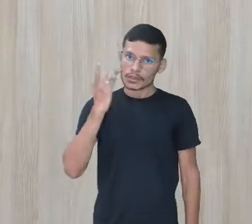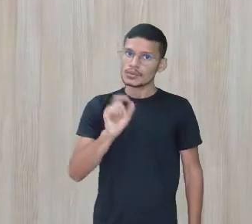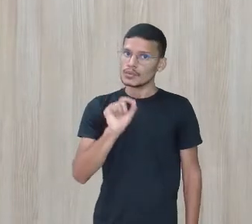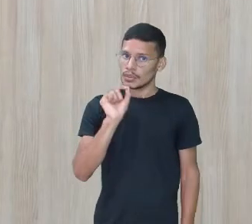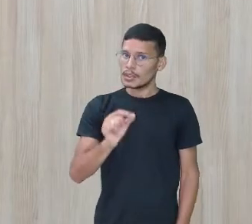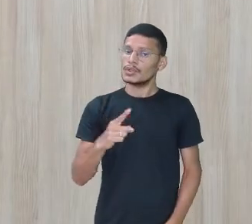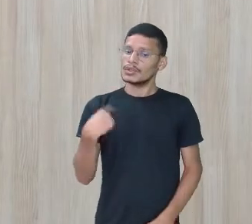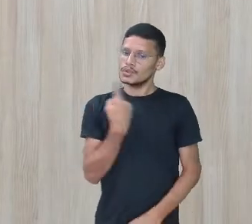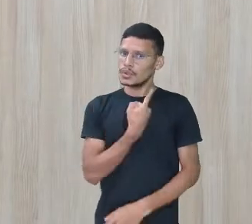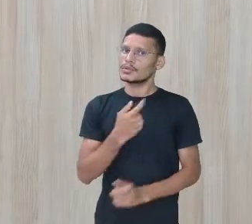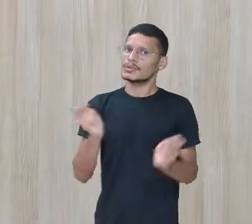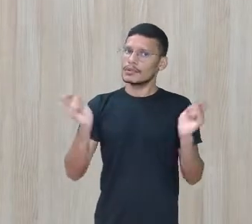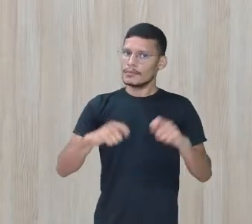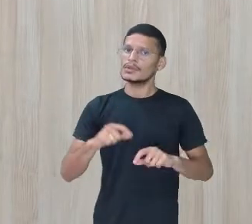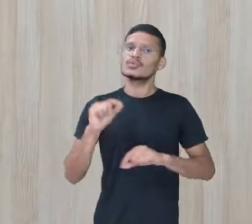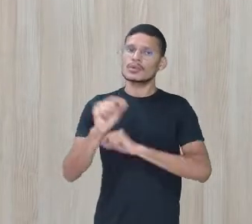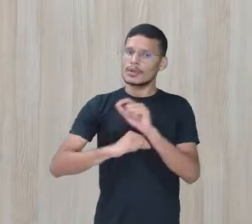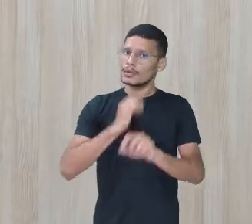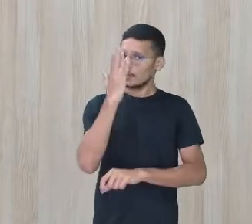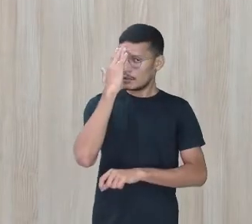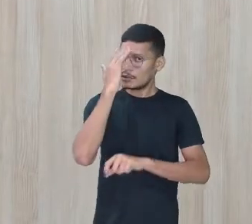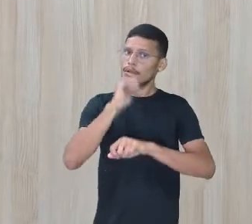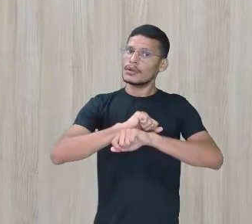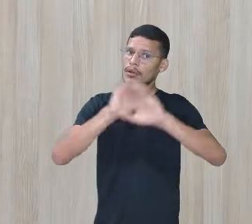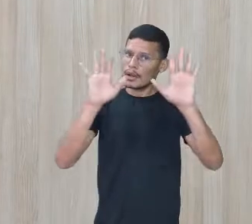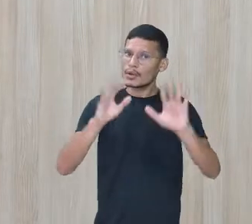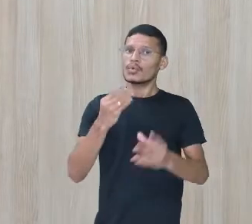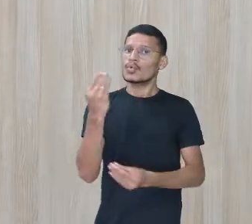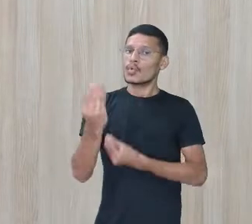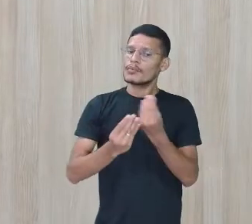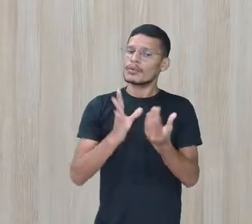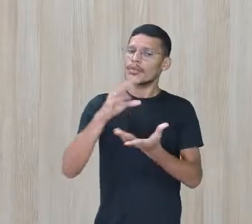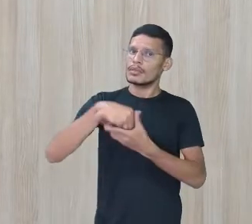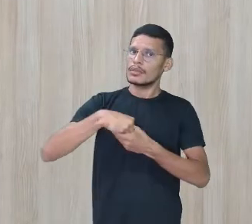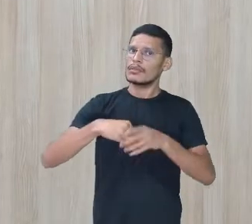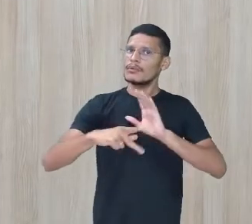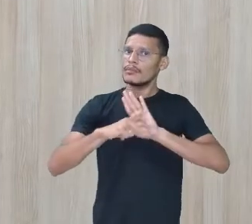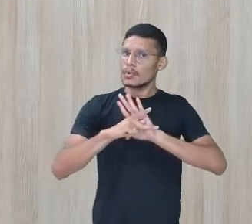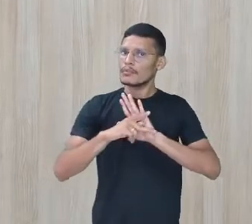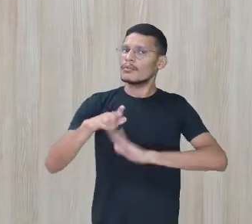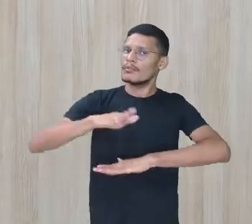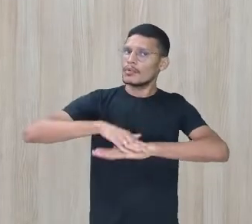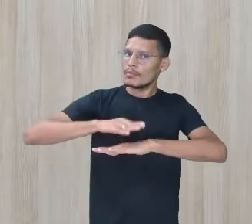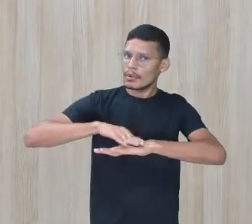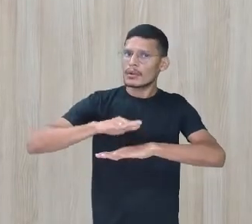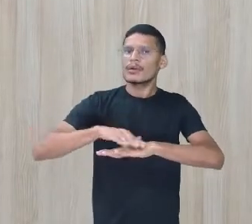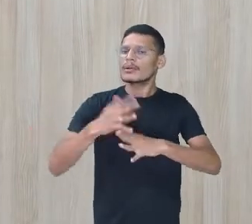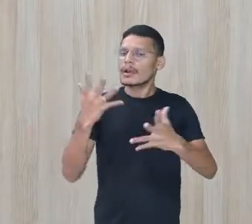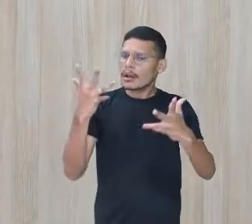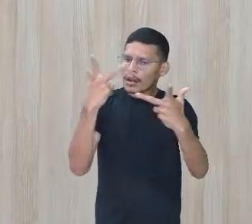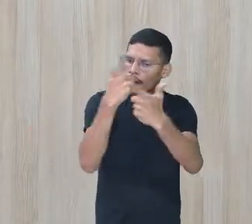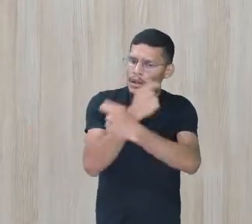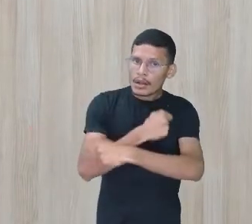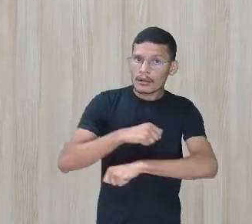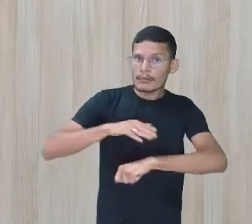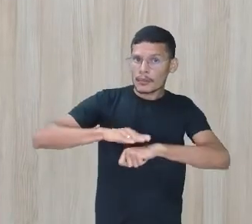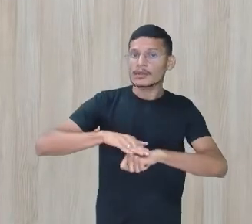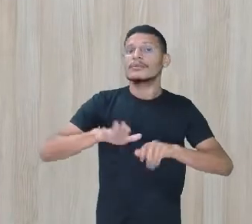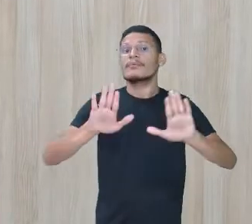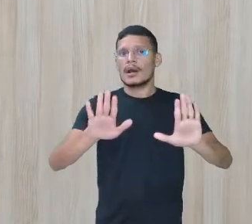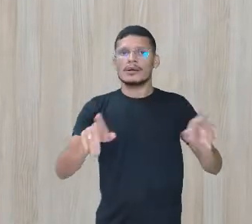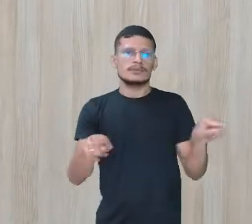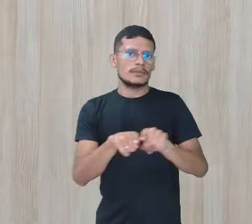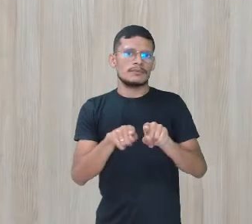fica para a gente não só entender a estética, né, daquele momento, né, a beleza daquele momento, mas